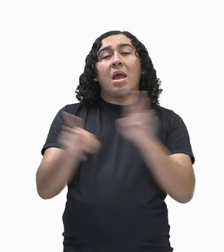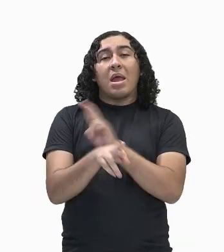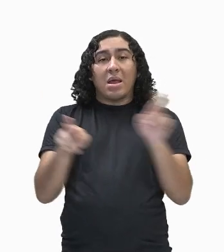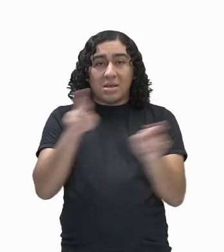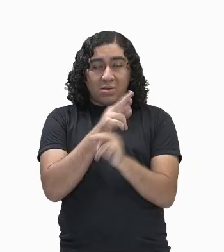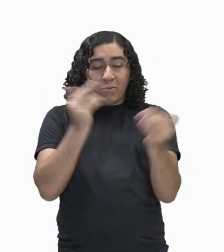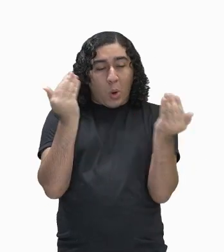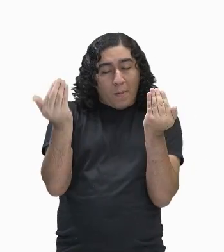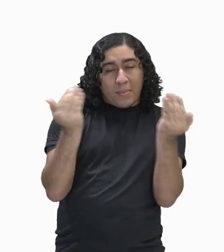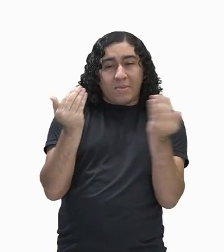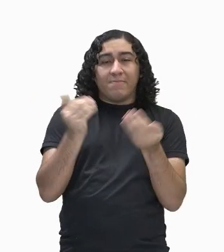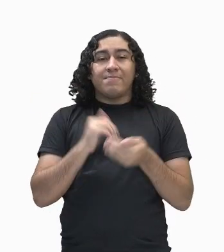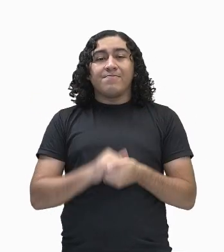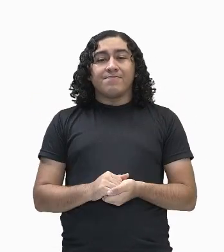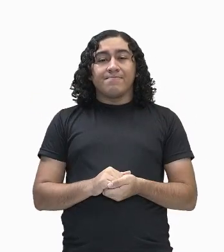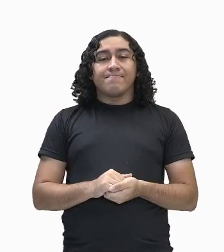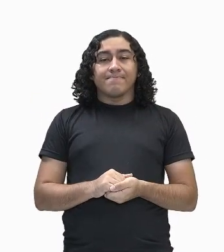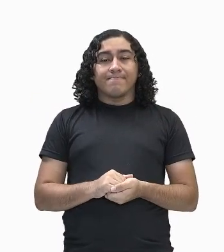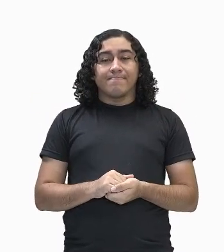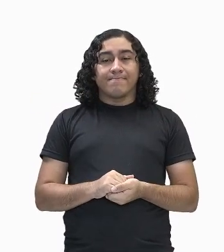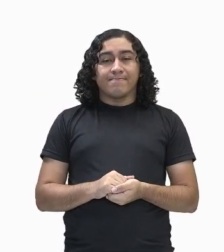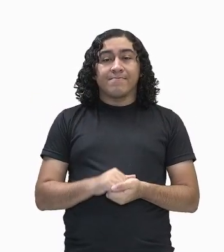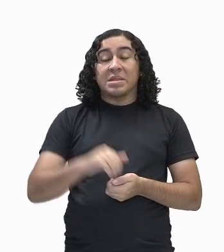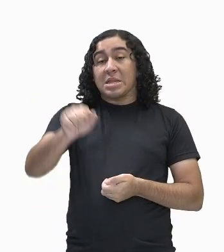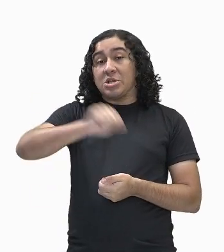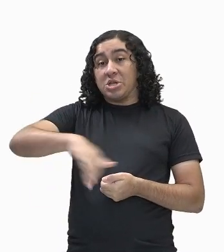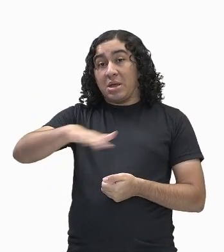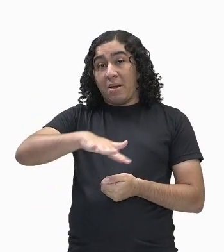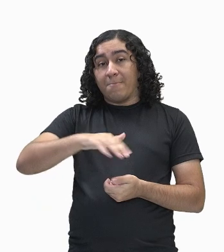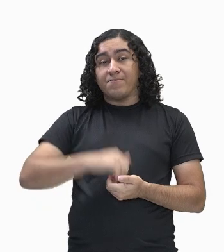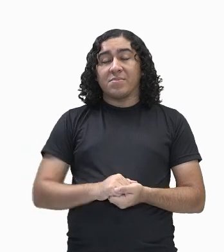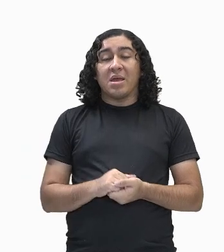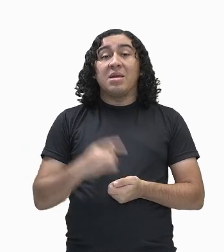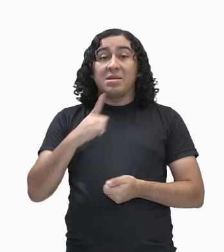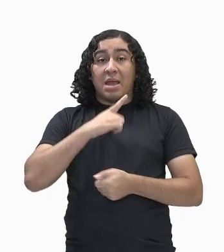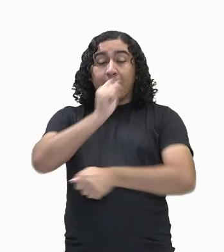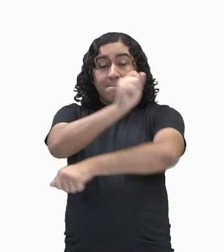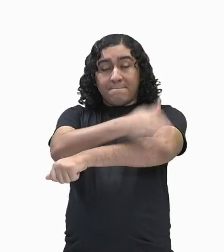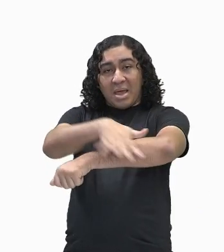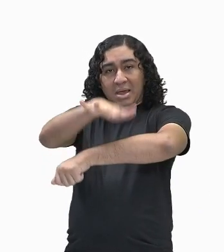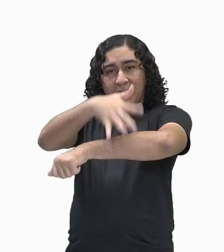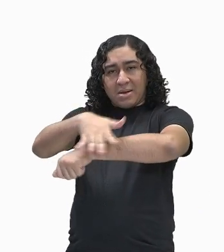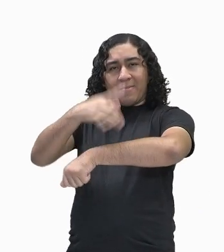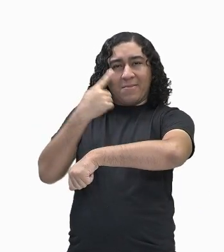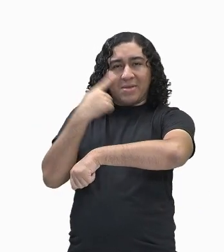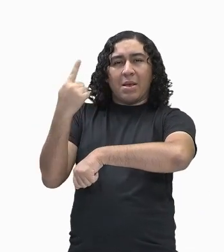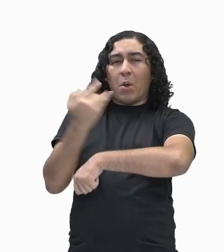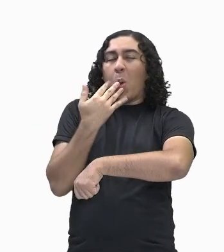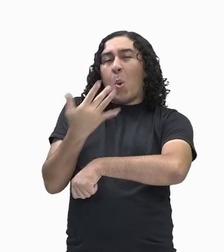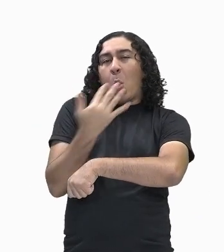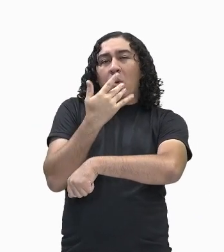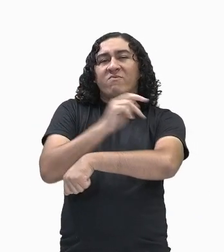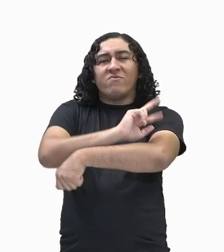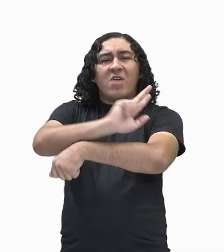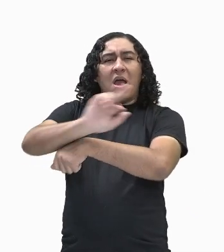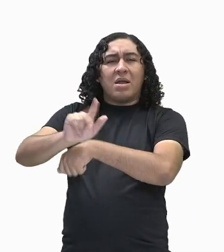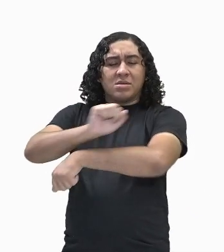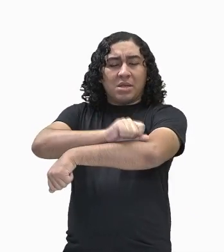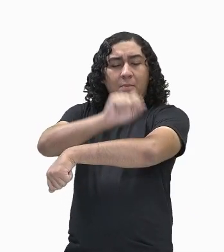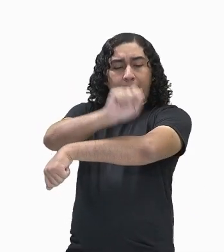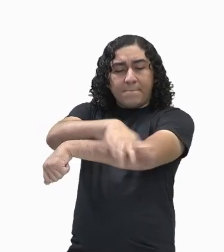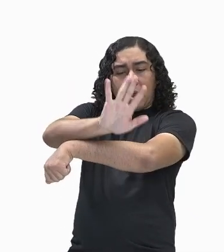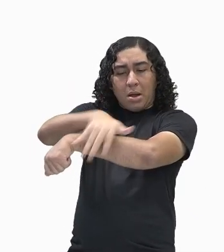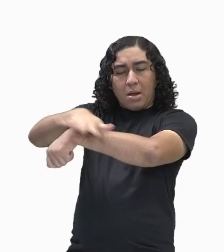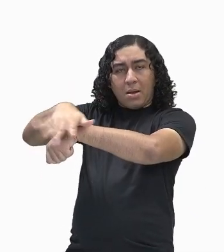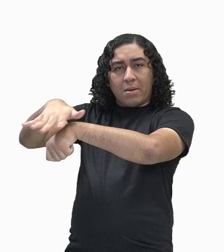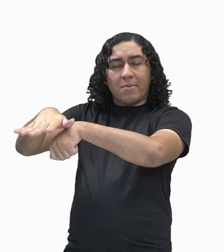outra. Então, de um modo geral, há a presença de penas, como a gente pode observar, na sua cobertura corporal com